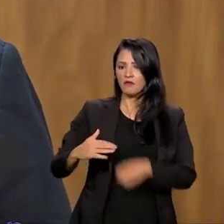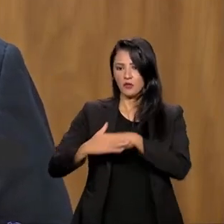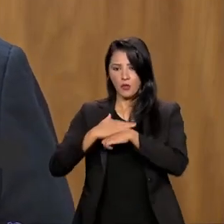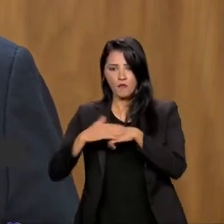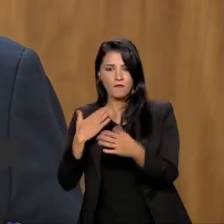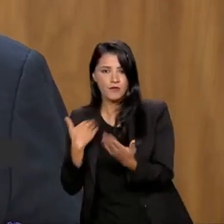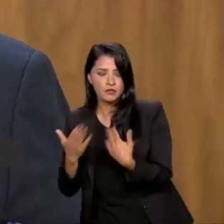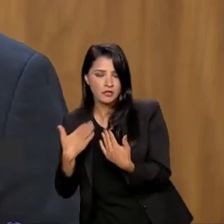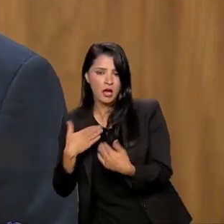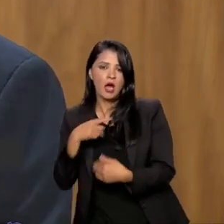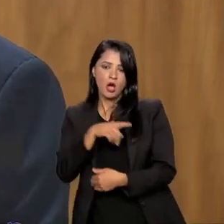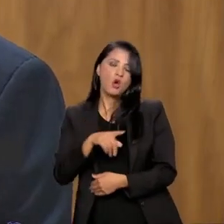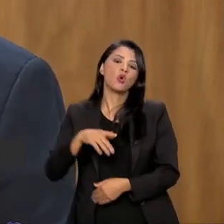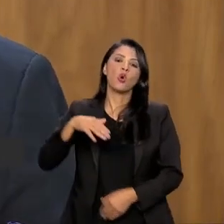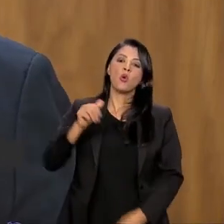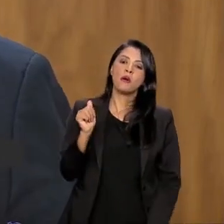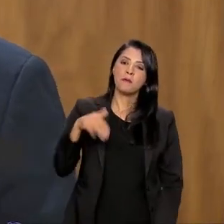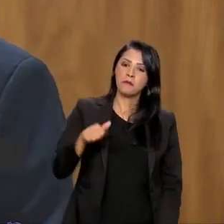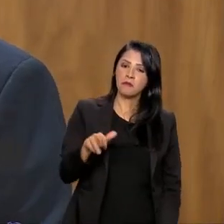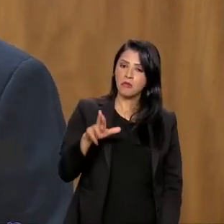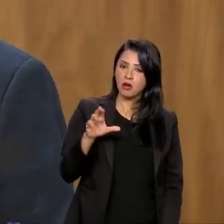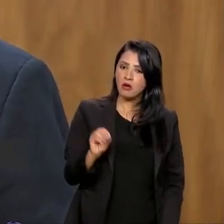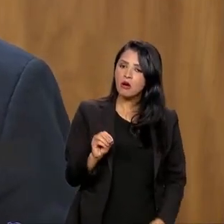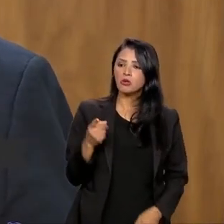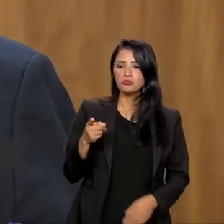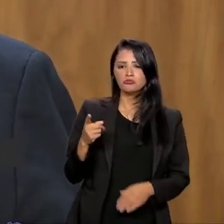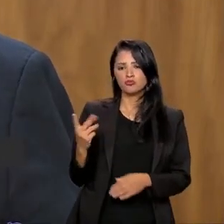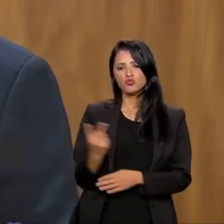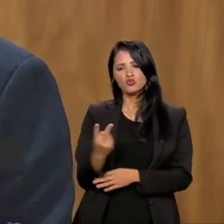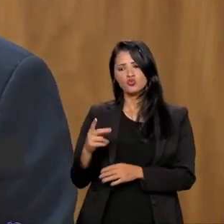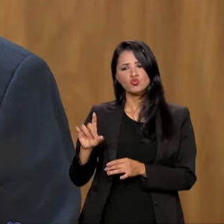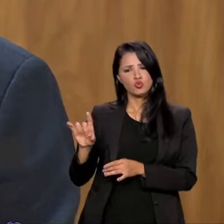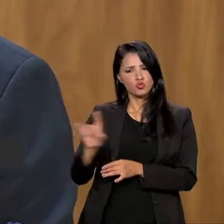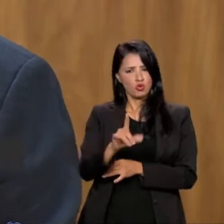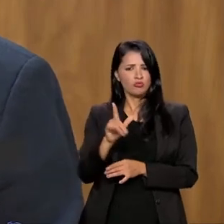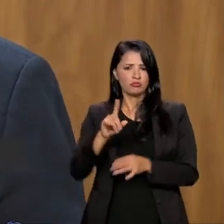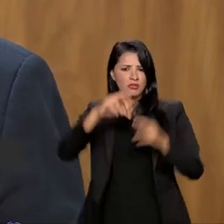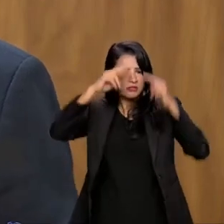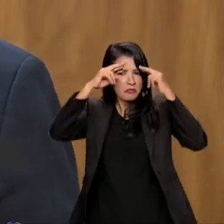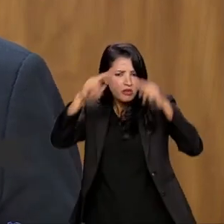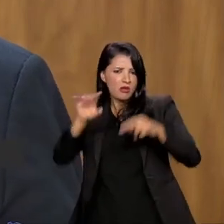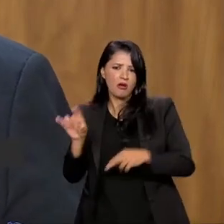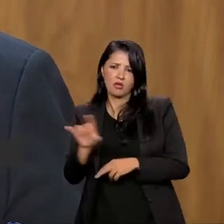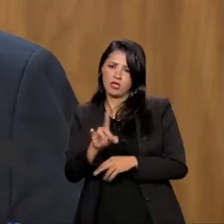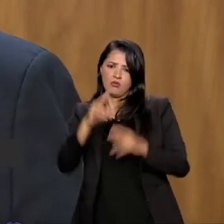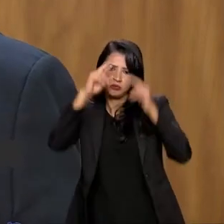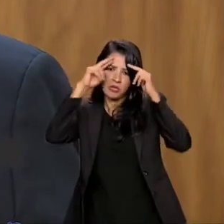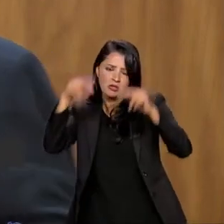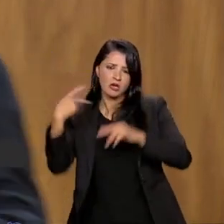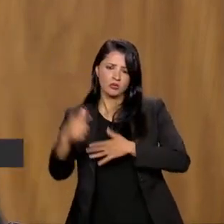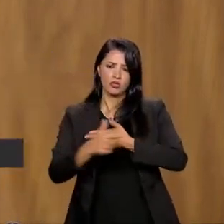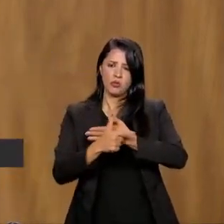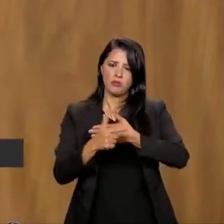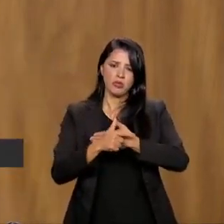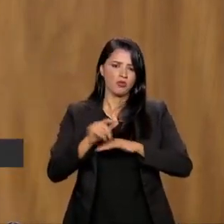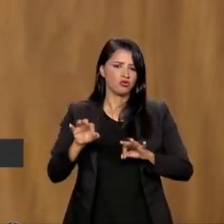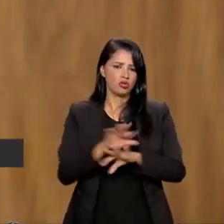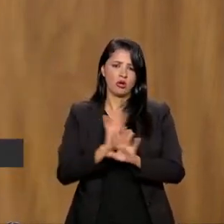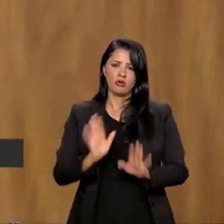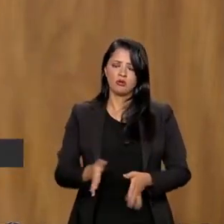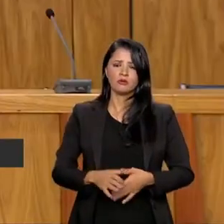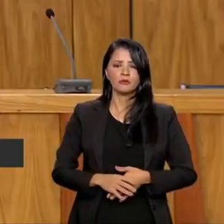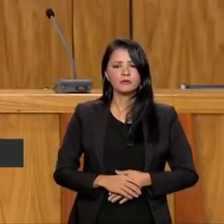Amaro e ambas as instituições estão respeitadas nas suas missões, nas suas funções.